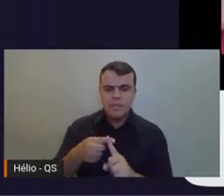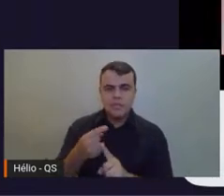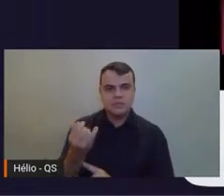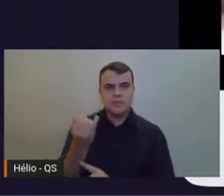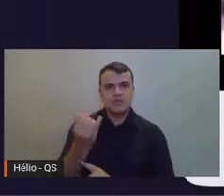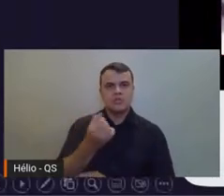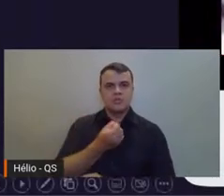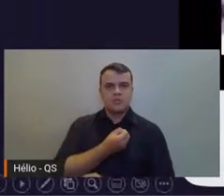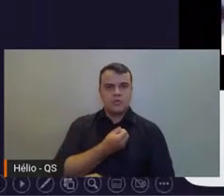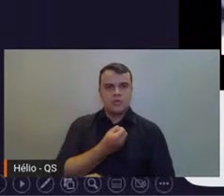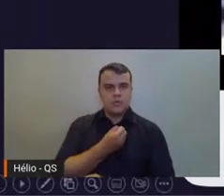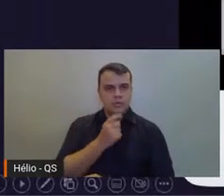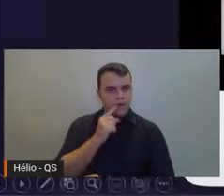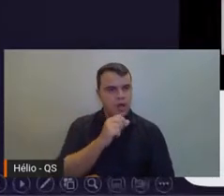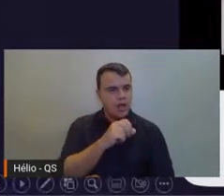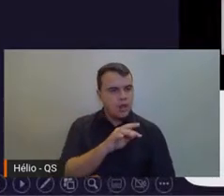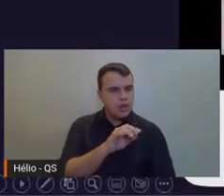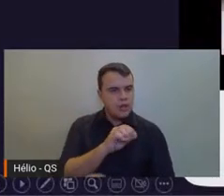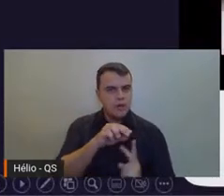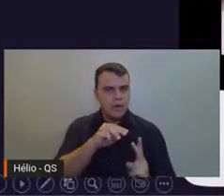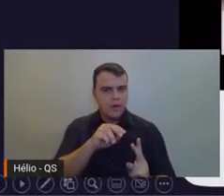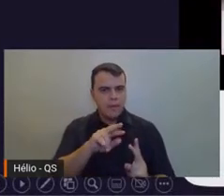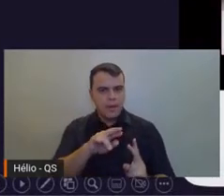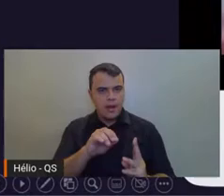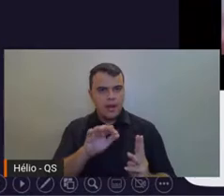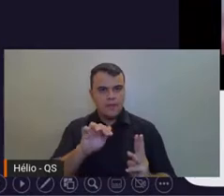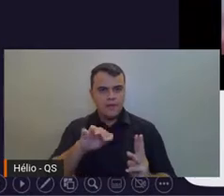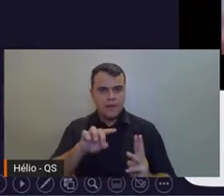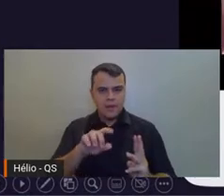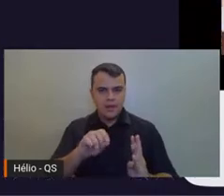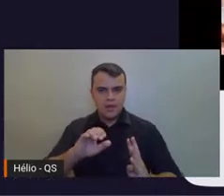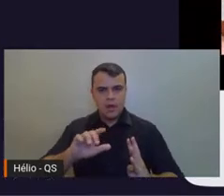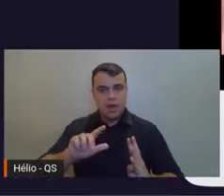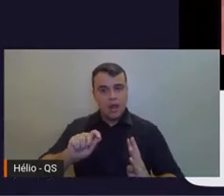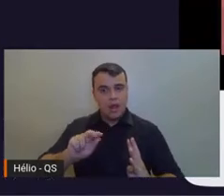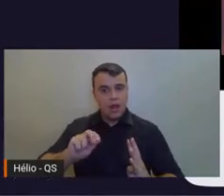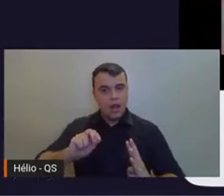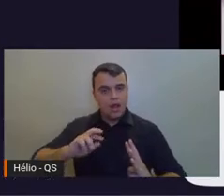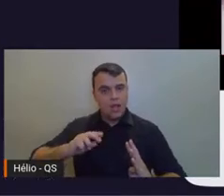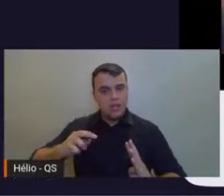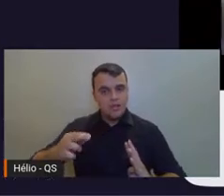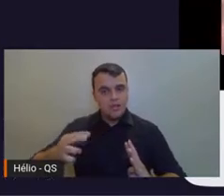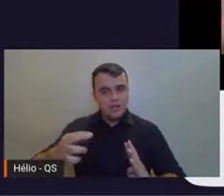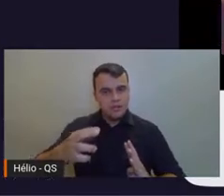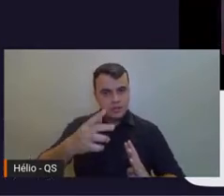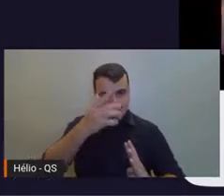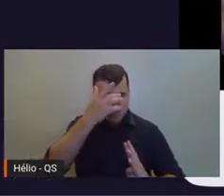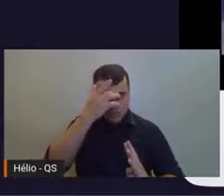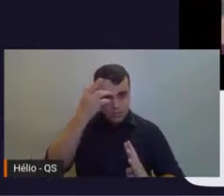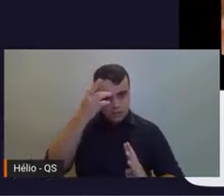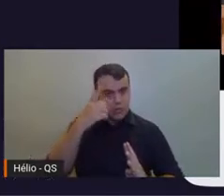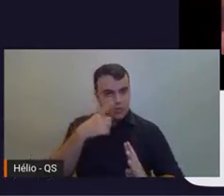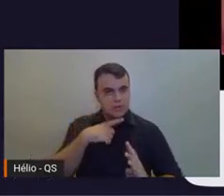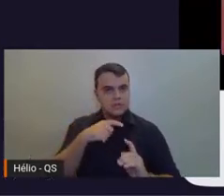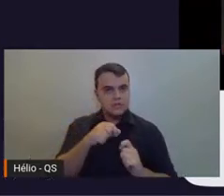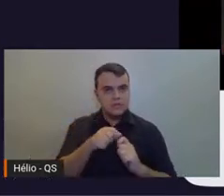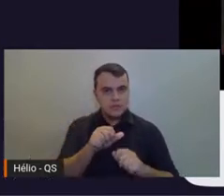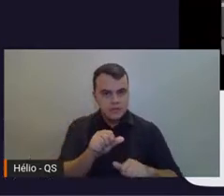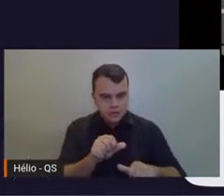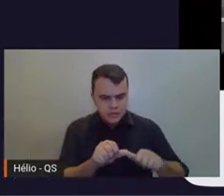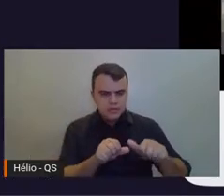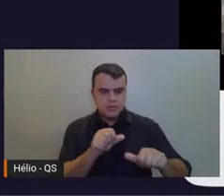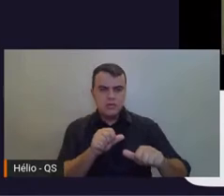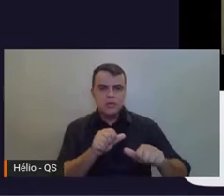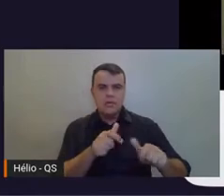números é ver o Antônio a Maria o Fernando a Clara e milhares de outras pessoas que foram transformadas